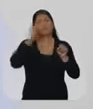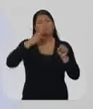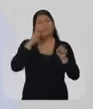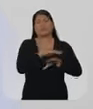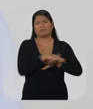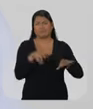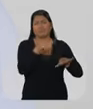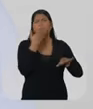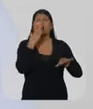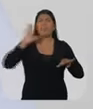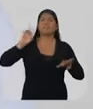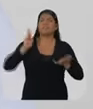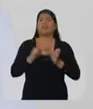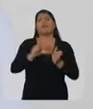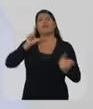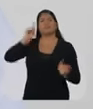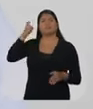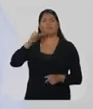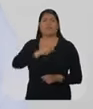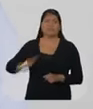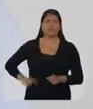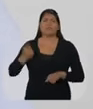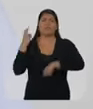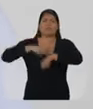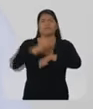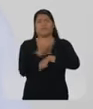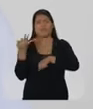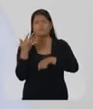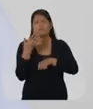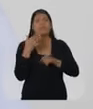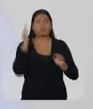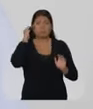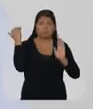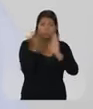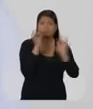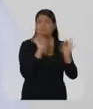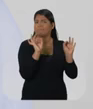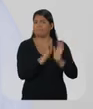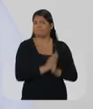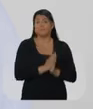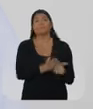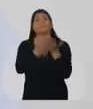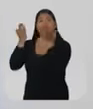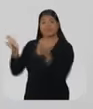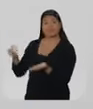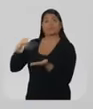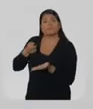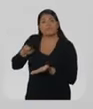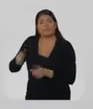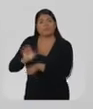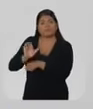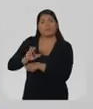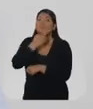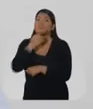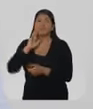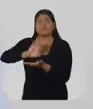da velha política e as promessas de quem já foi governador por mais de uma vez e não deu conta do recado. Do outro,